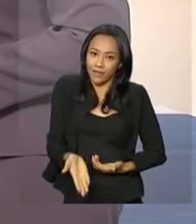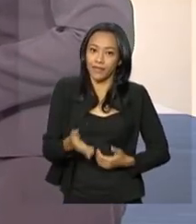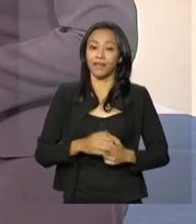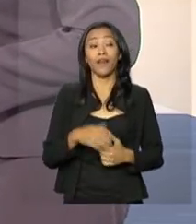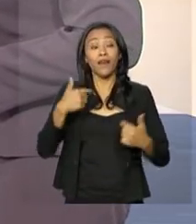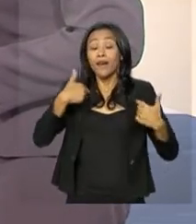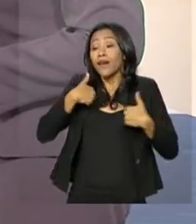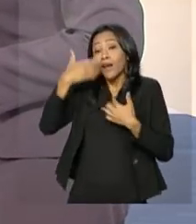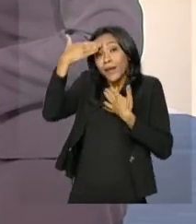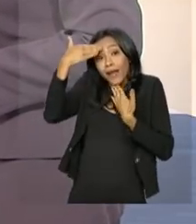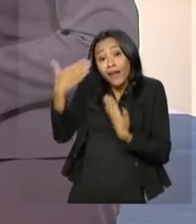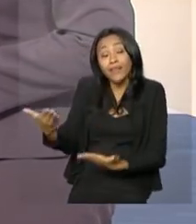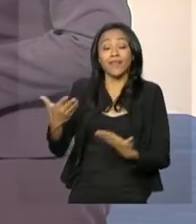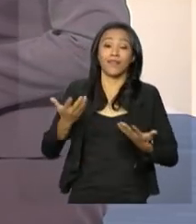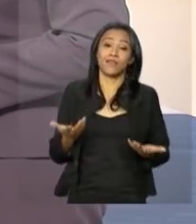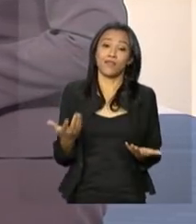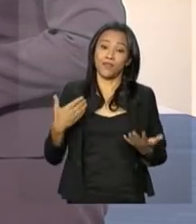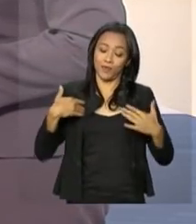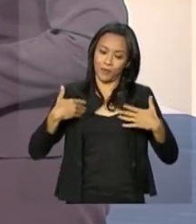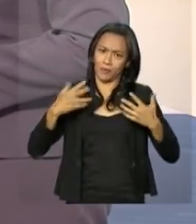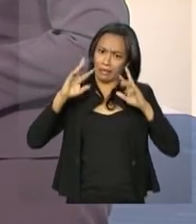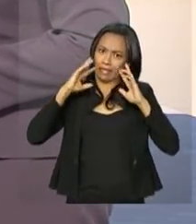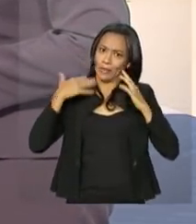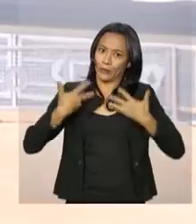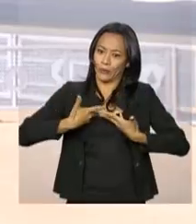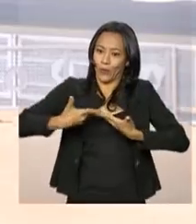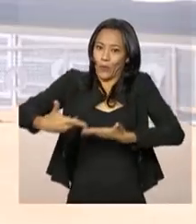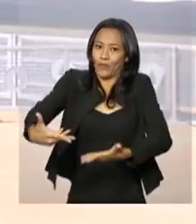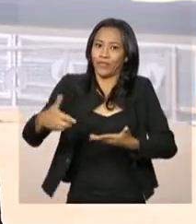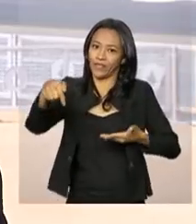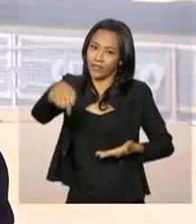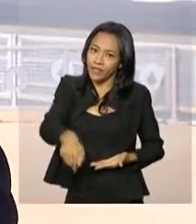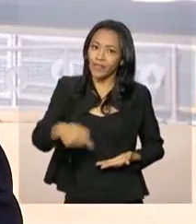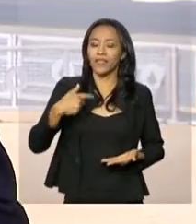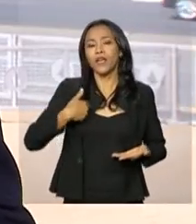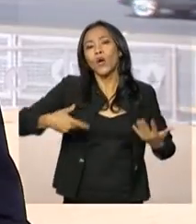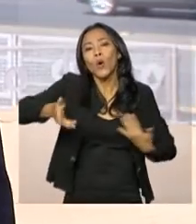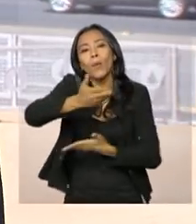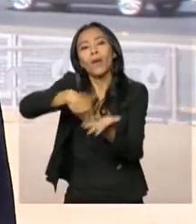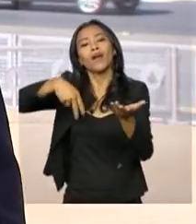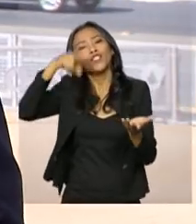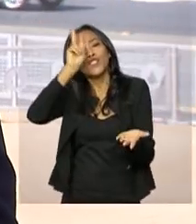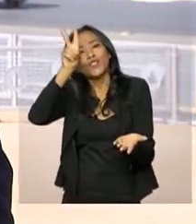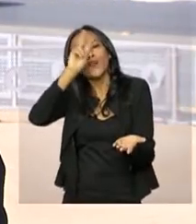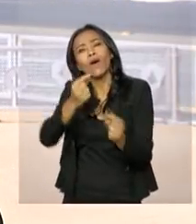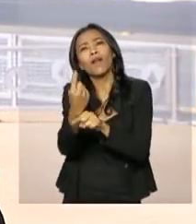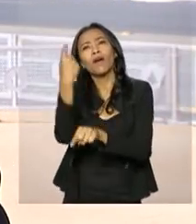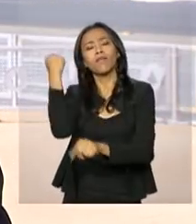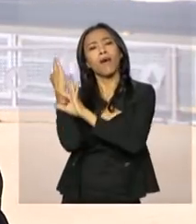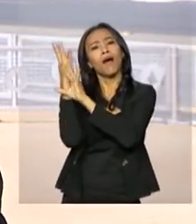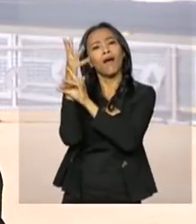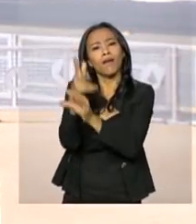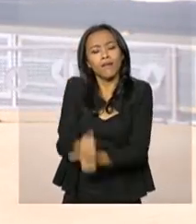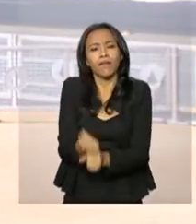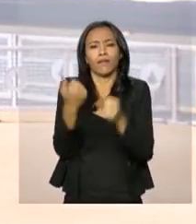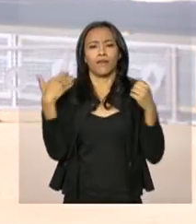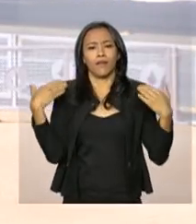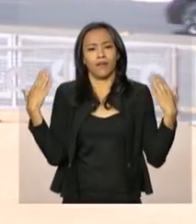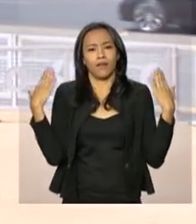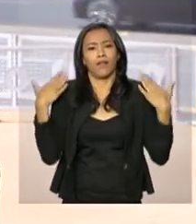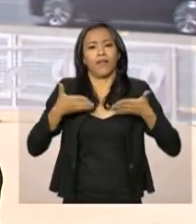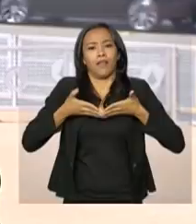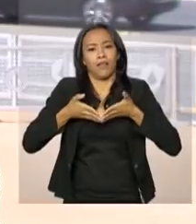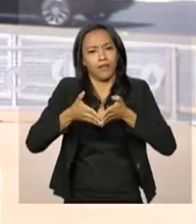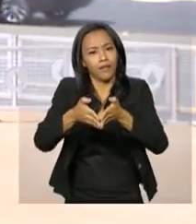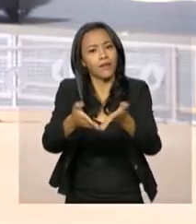obrigado. Eu que agradeço por essa honra de estar aqui compartilhando um pouco da história da Marinha, um pouco desse momento de civismo com a